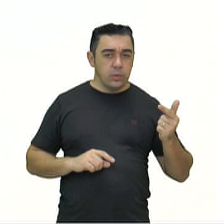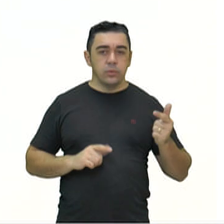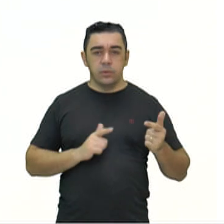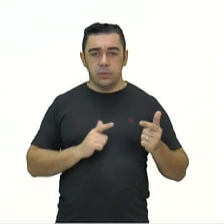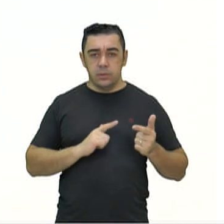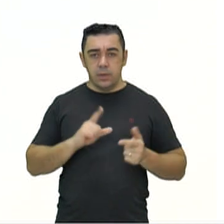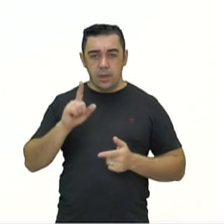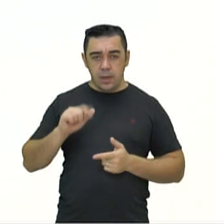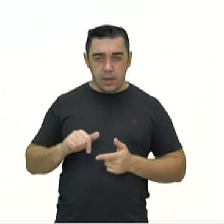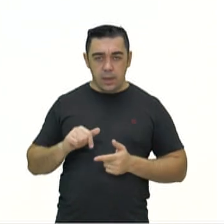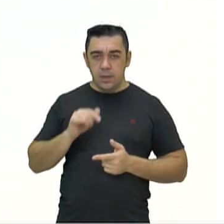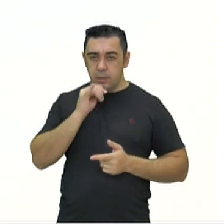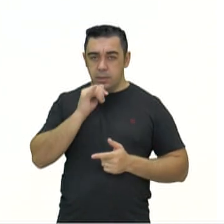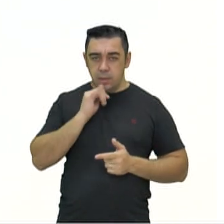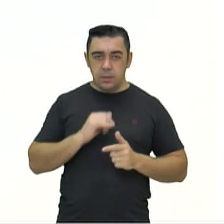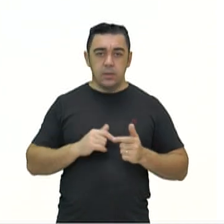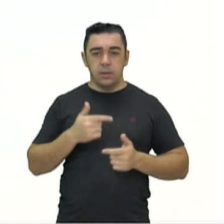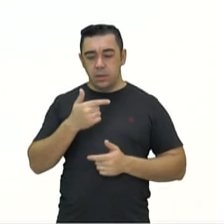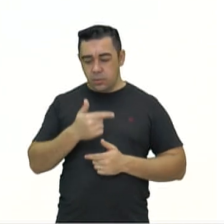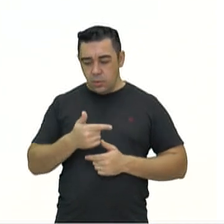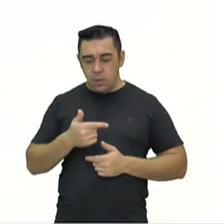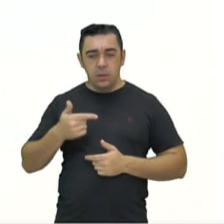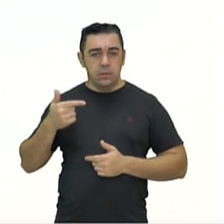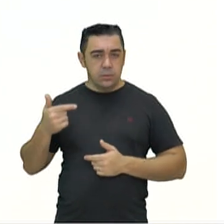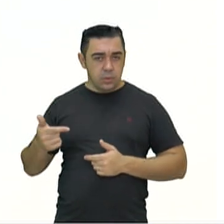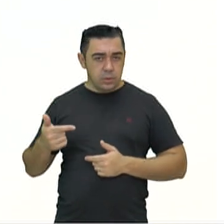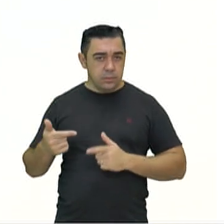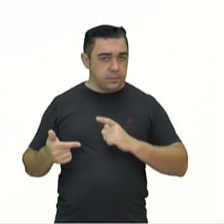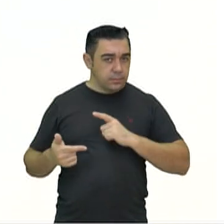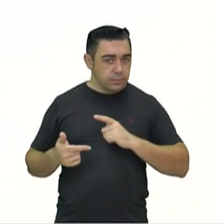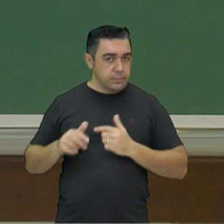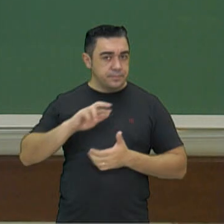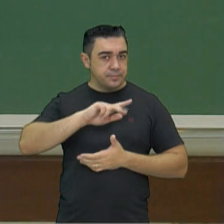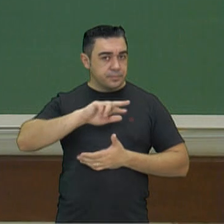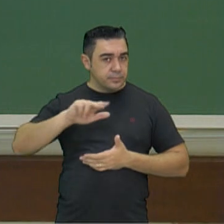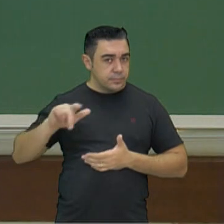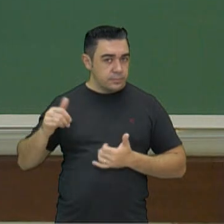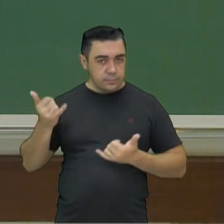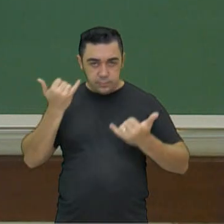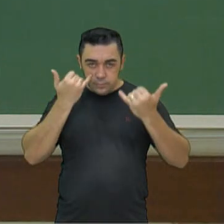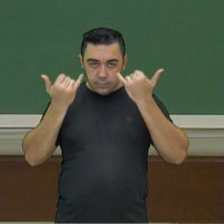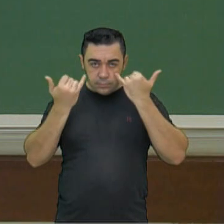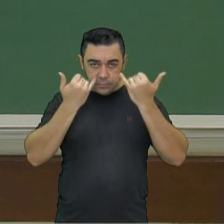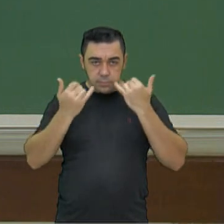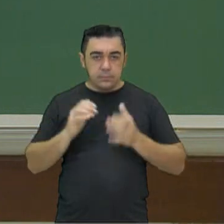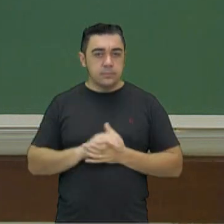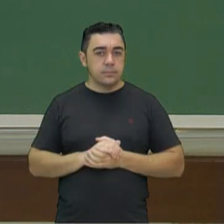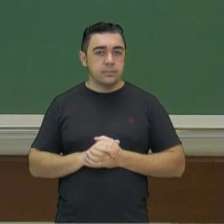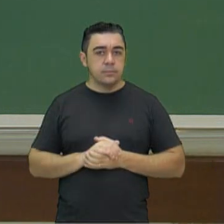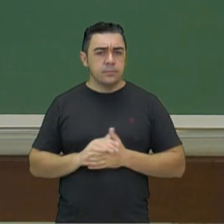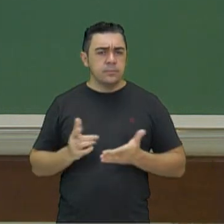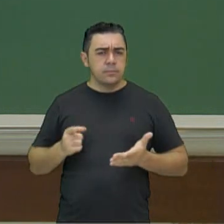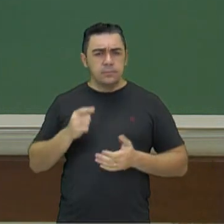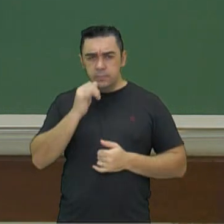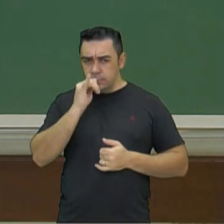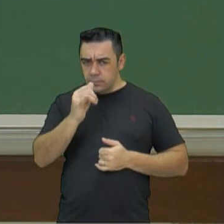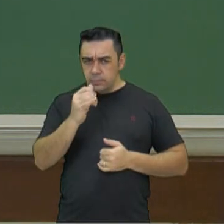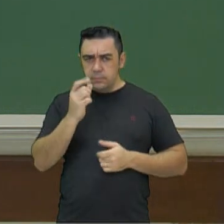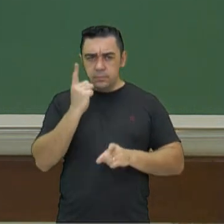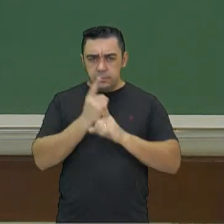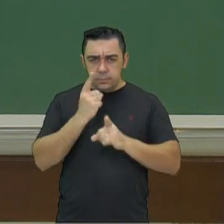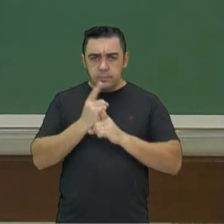é o ponto 2, 2. Então, veja que nós temos várias informações aqui. Determine a sua